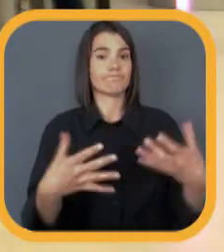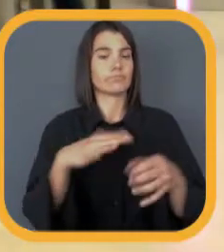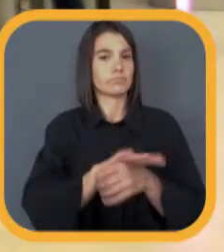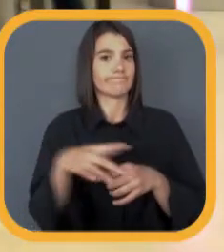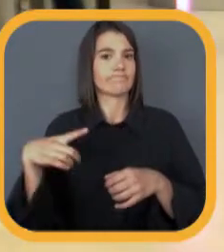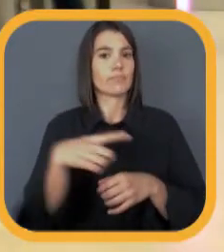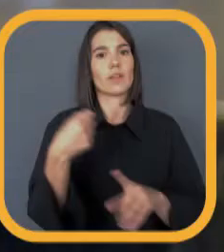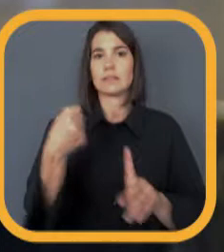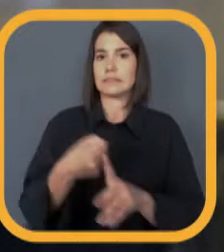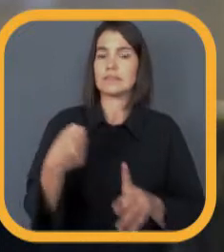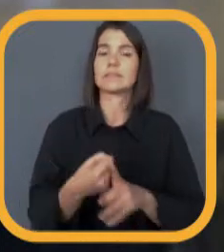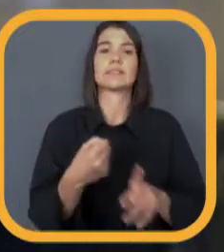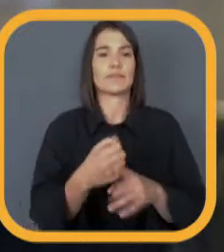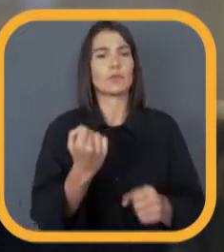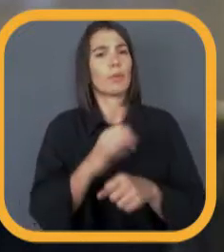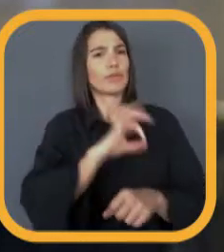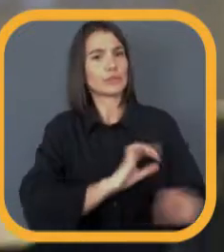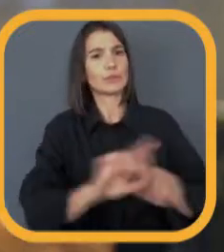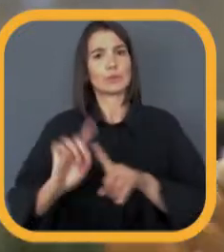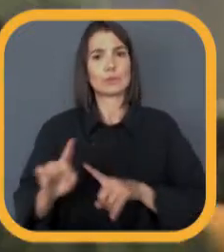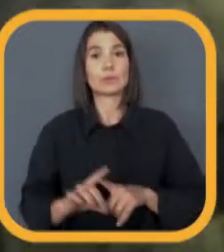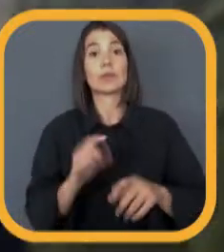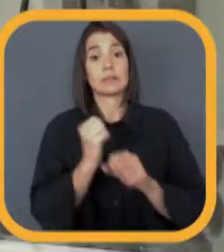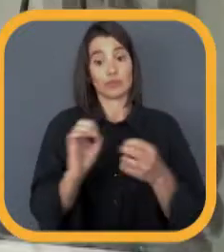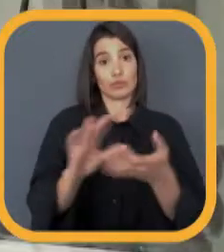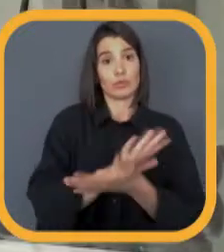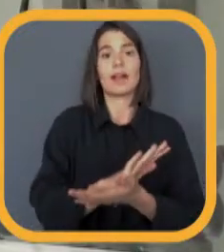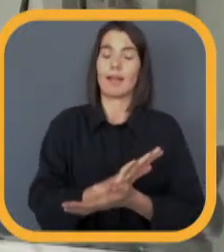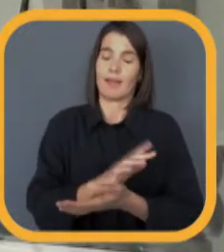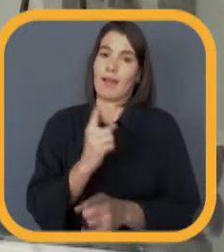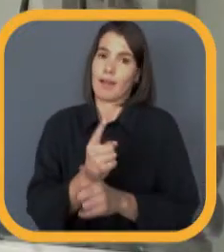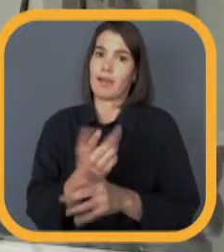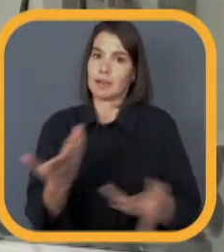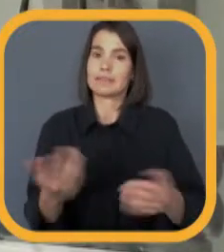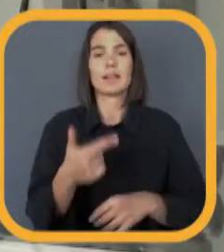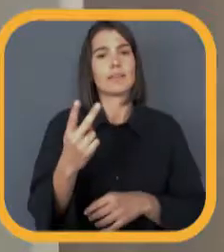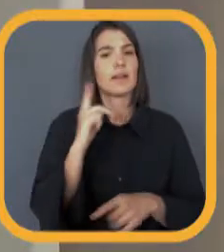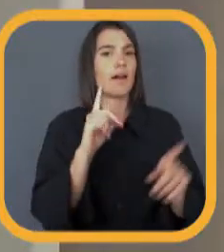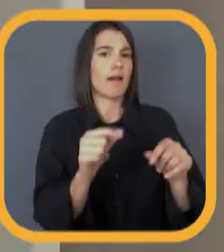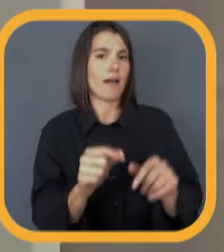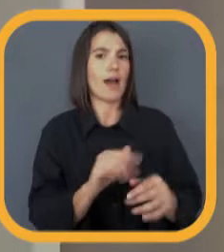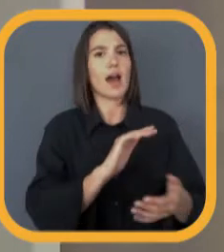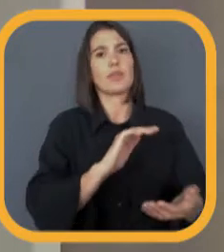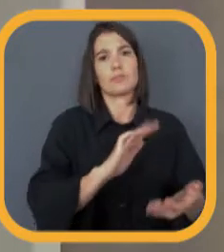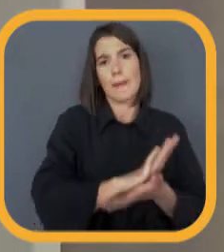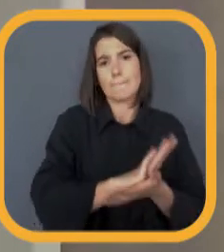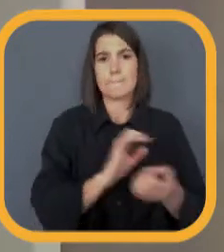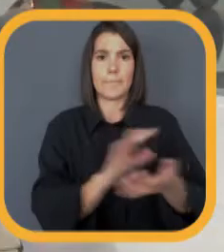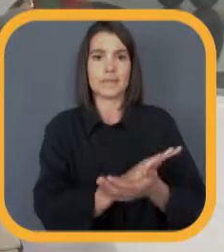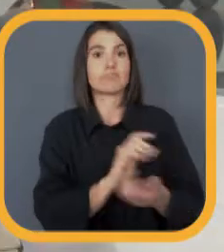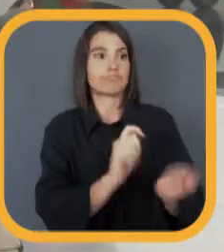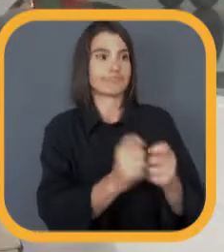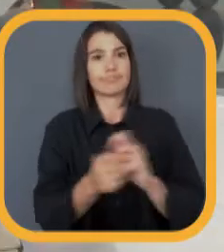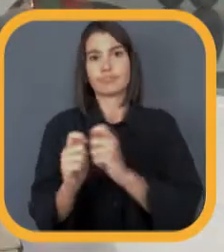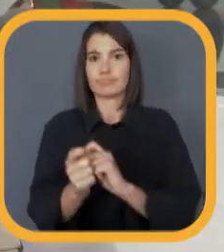A pandemia da Covid-19 é um desafio para muitas profissões e o jornalismo não é exceção. A televisão, a rádio e a imprensa